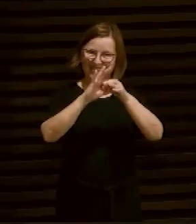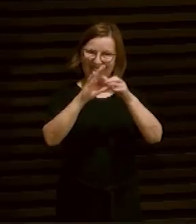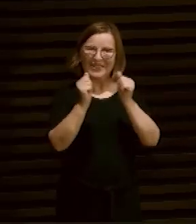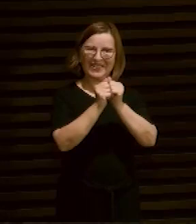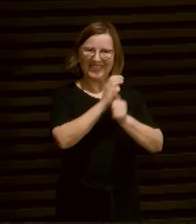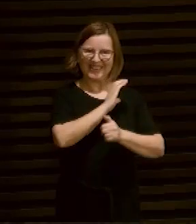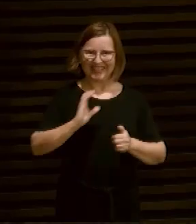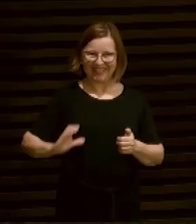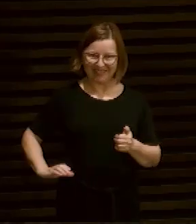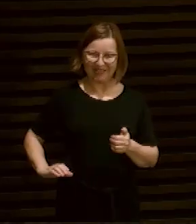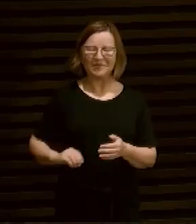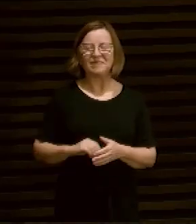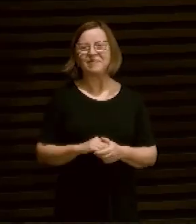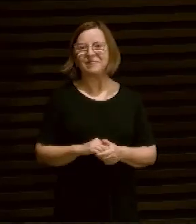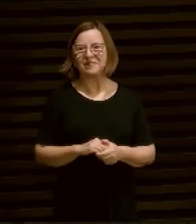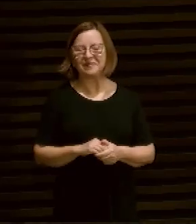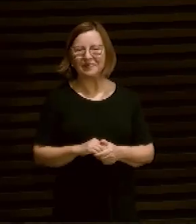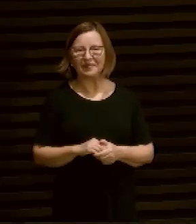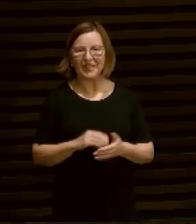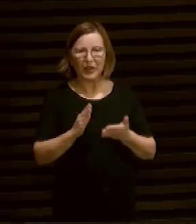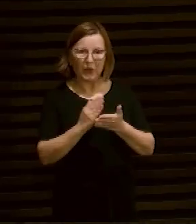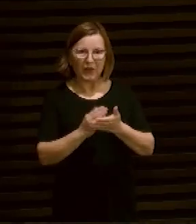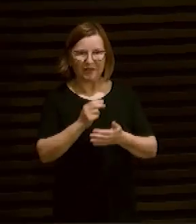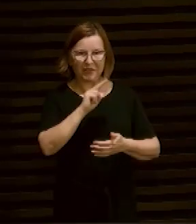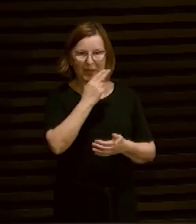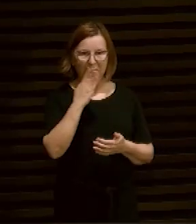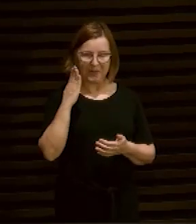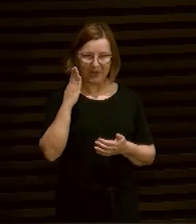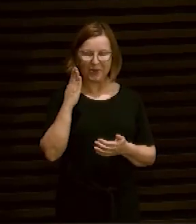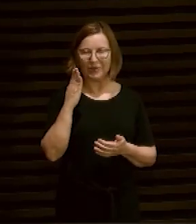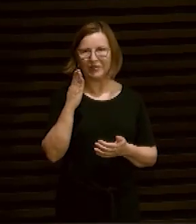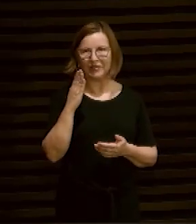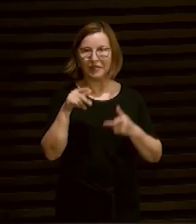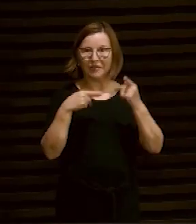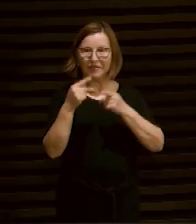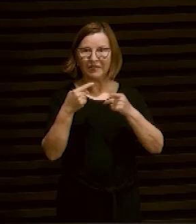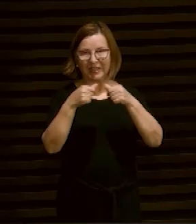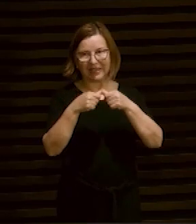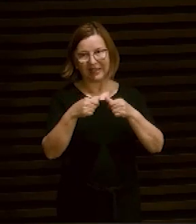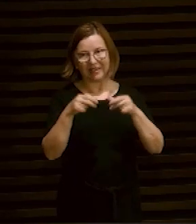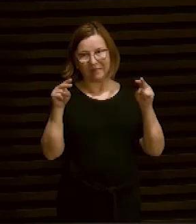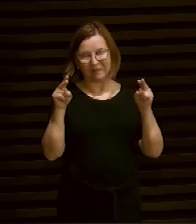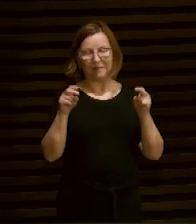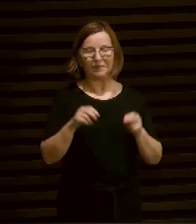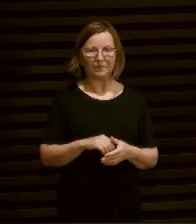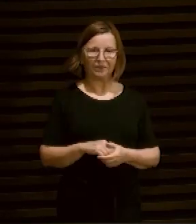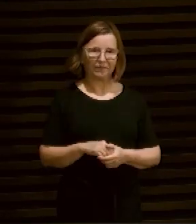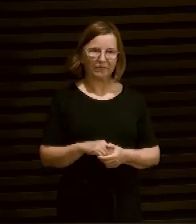Cristo. Então, o livro de Hebreus, ele trata disto.